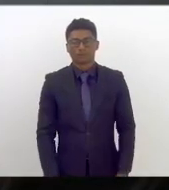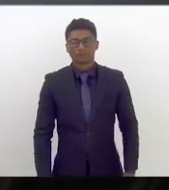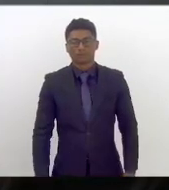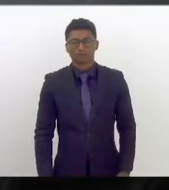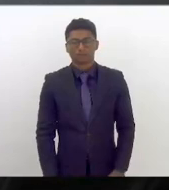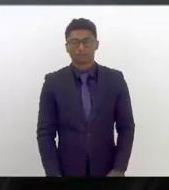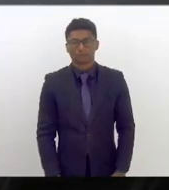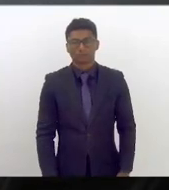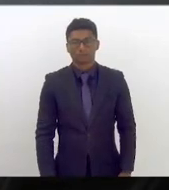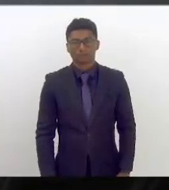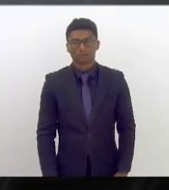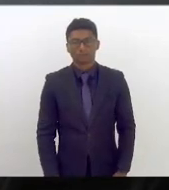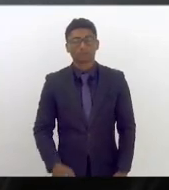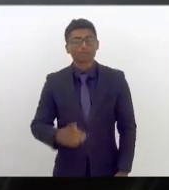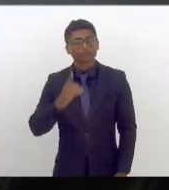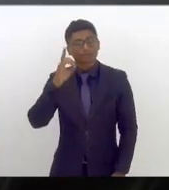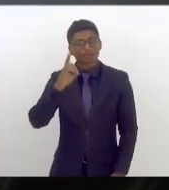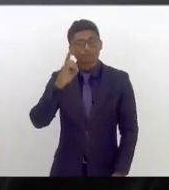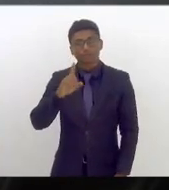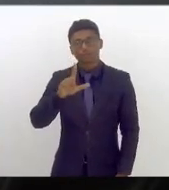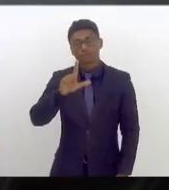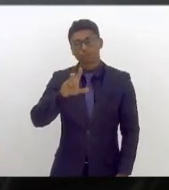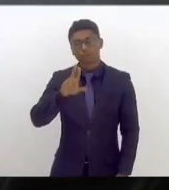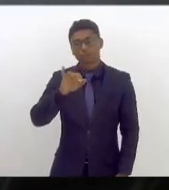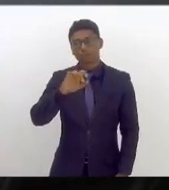Deputado Luiz Martins.